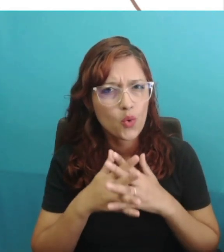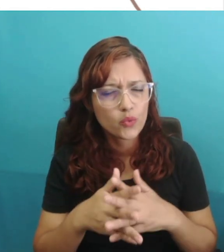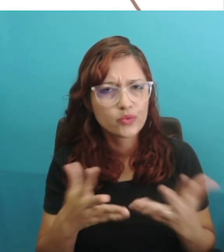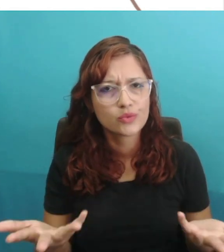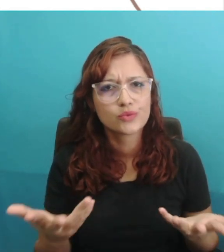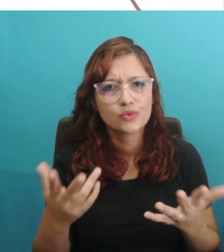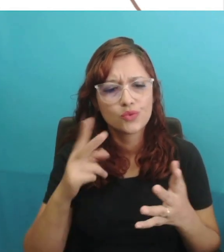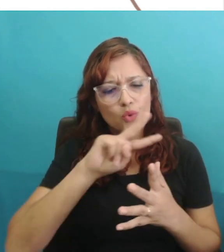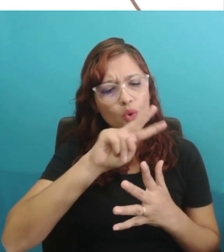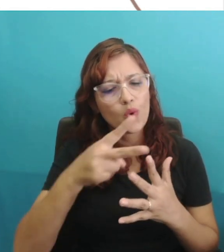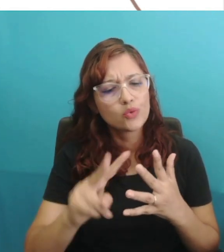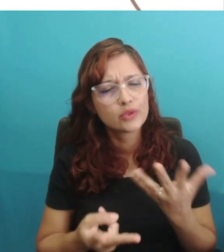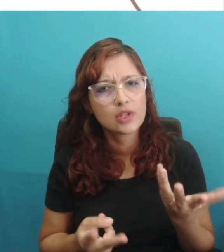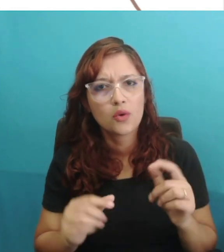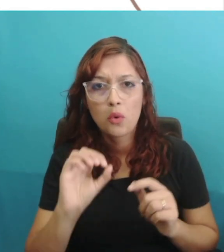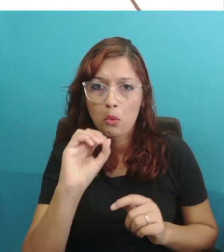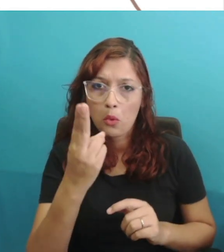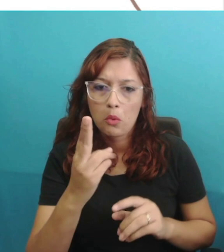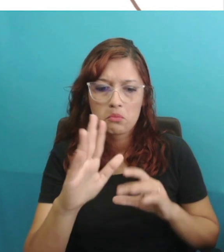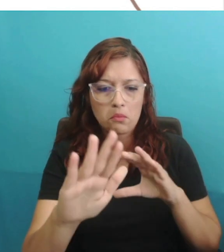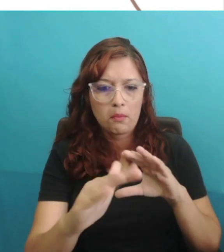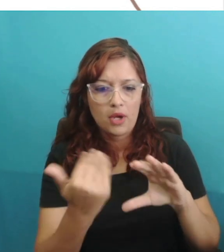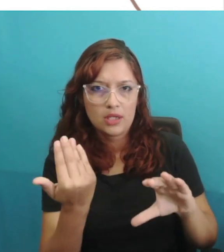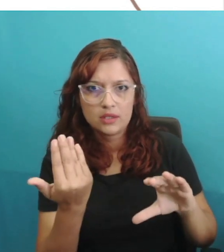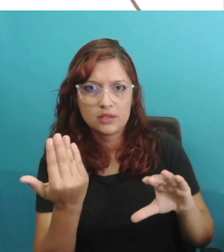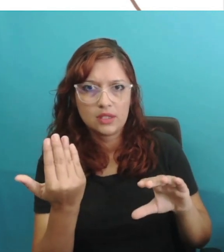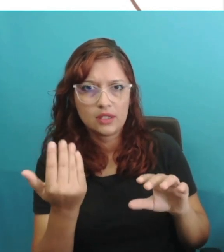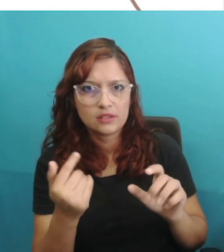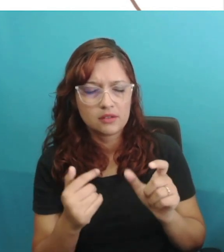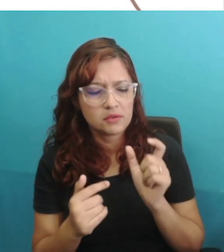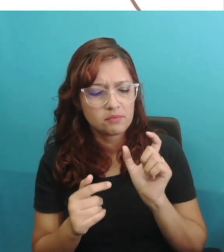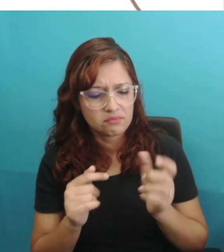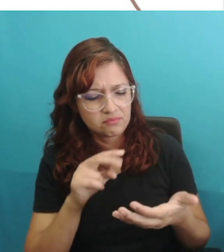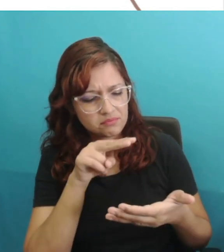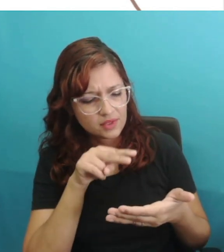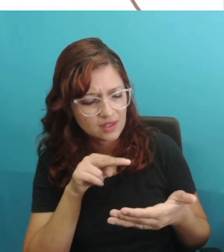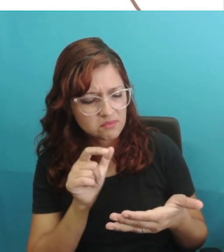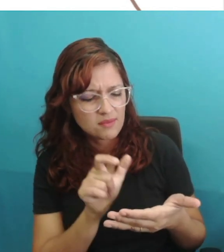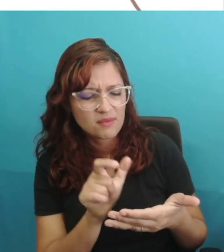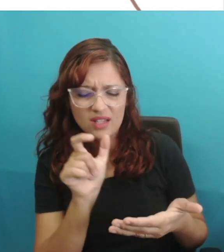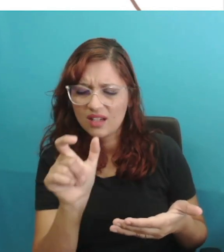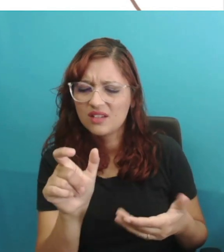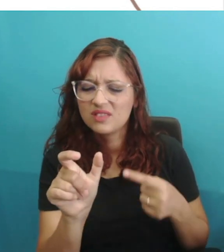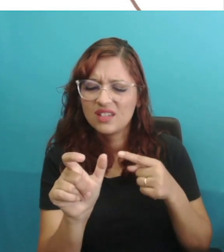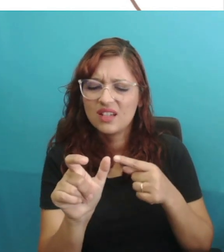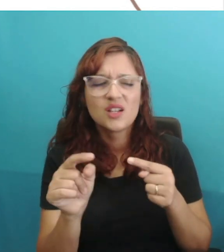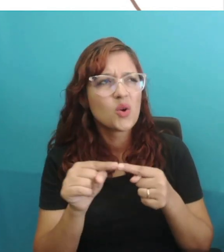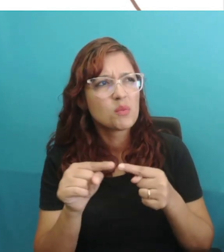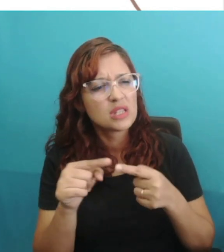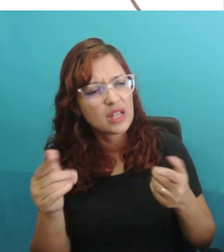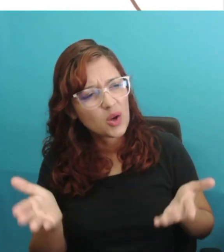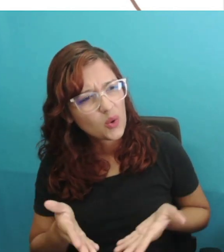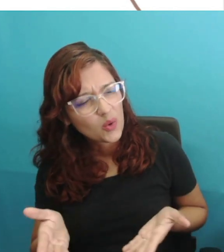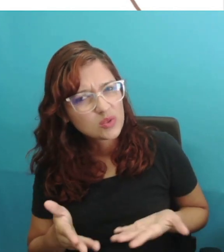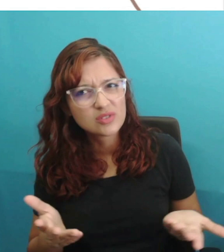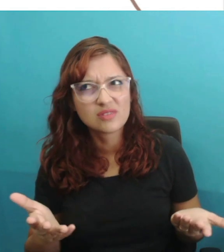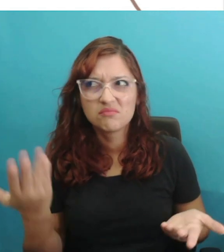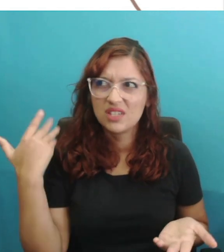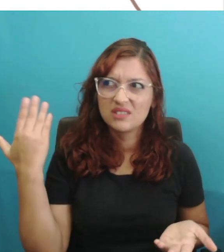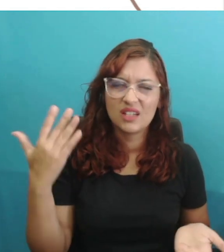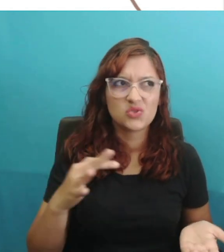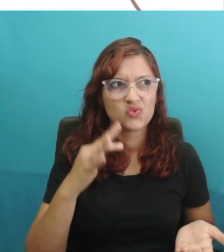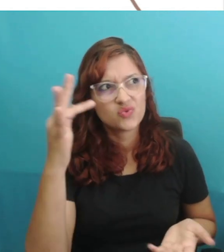Às vezes você pode ficar confuso para saber a conjugação ou quando você recebe uma mensagem, se essa